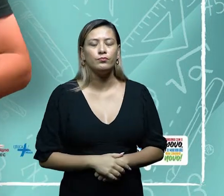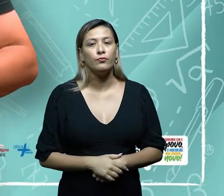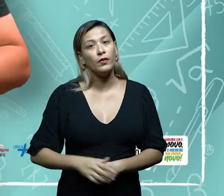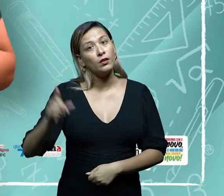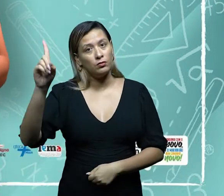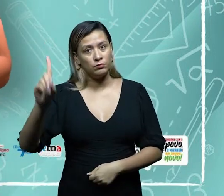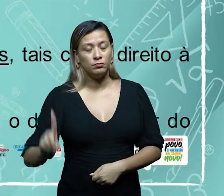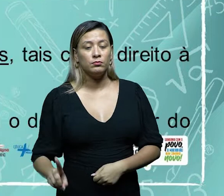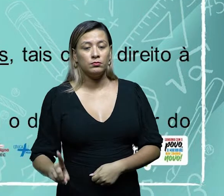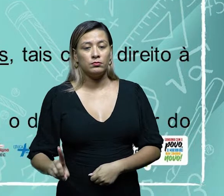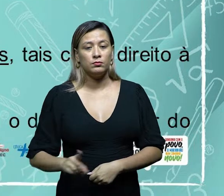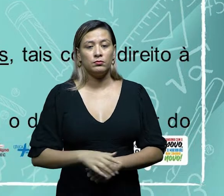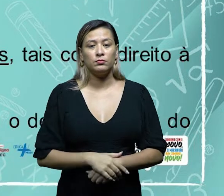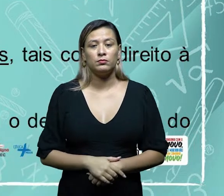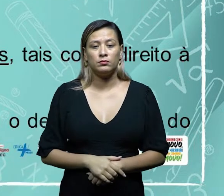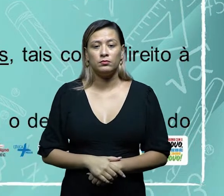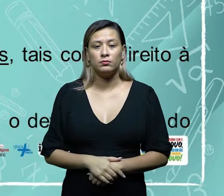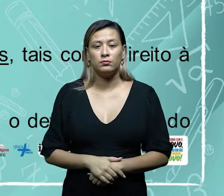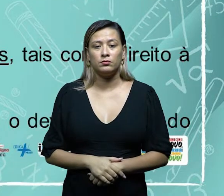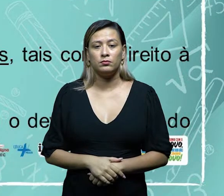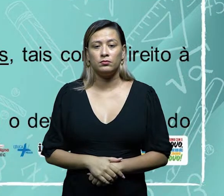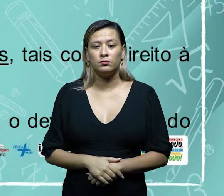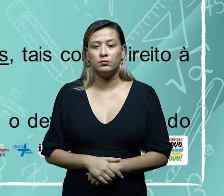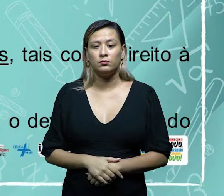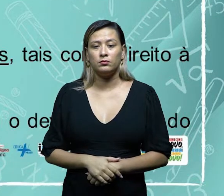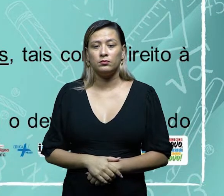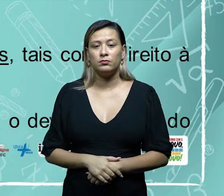direitos esses direitos de segunda